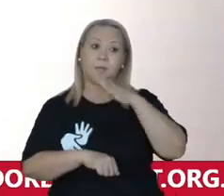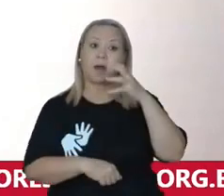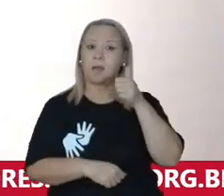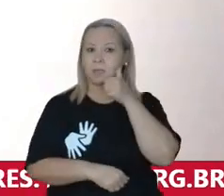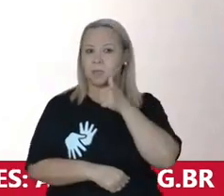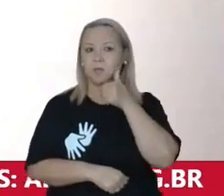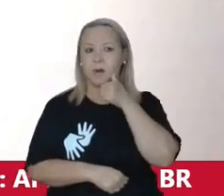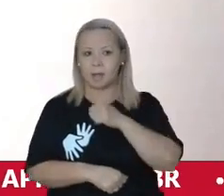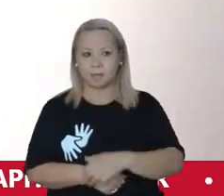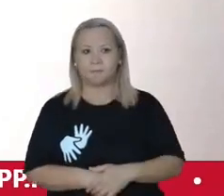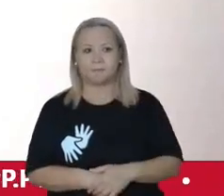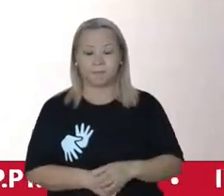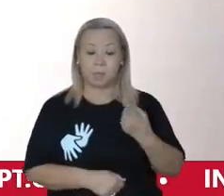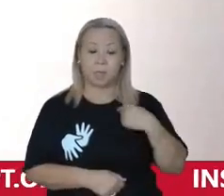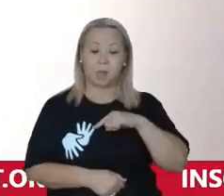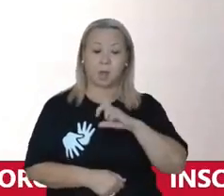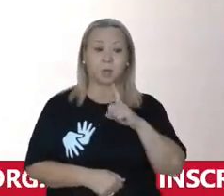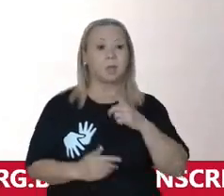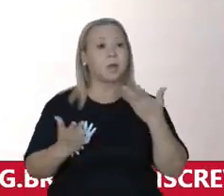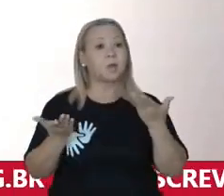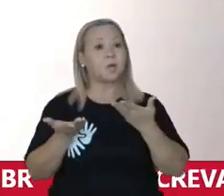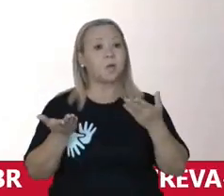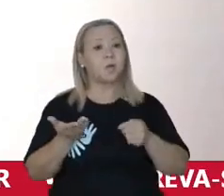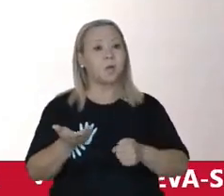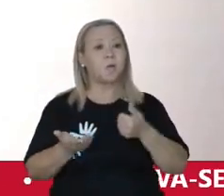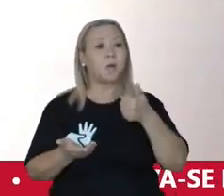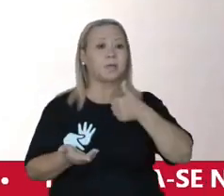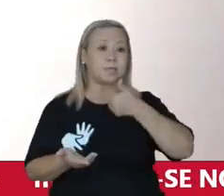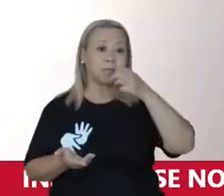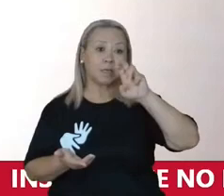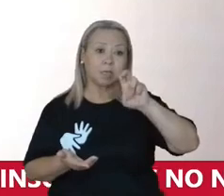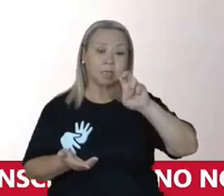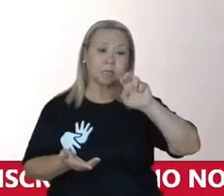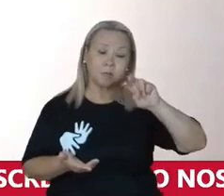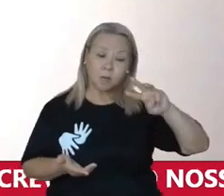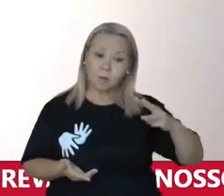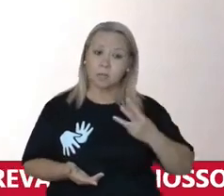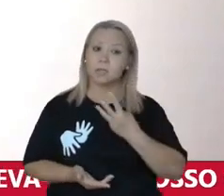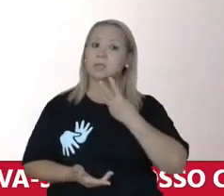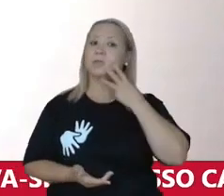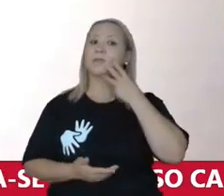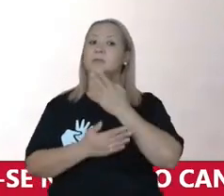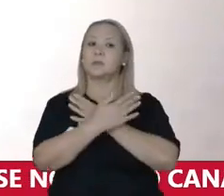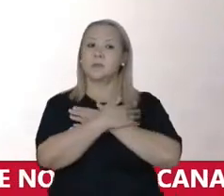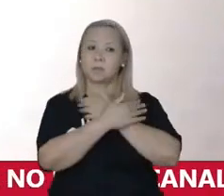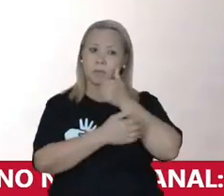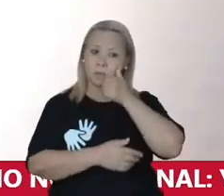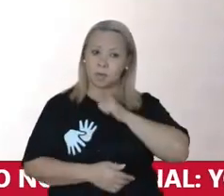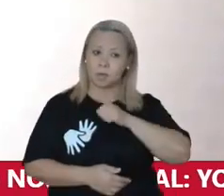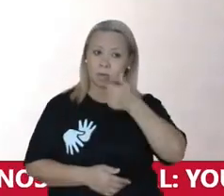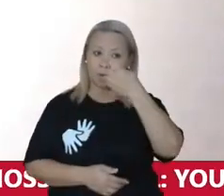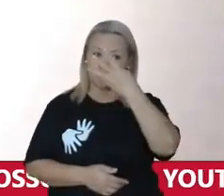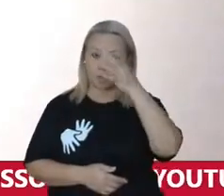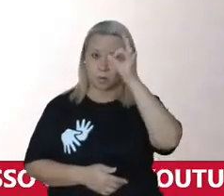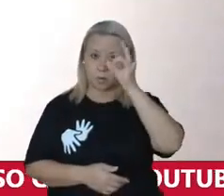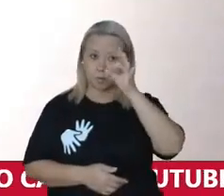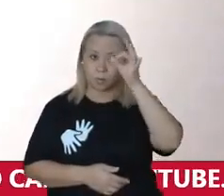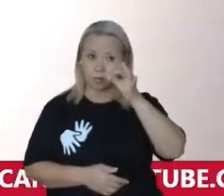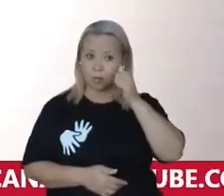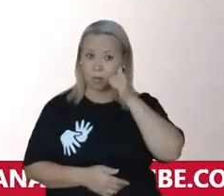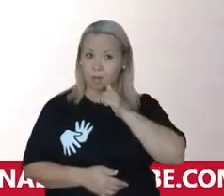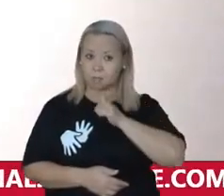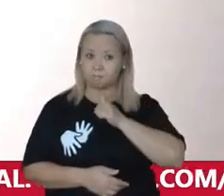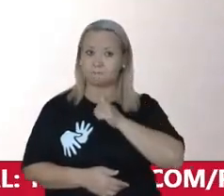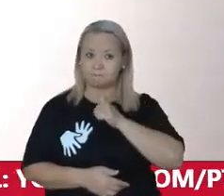mulheres, né? A gente tem hoje aí quase 15 milhões de desempregados, né? Em torno de 14% de